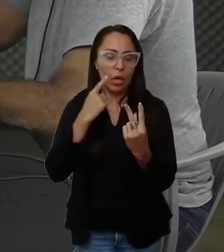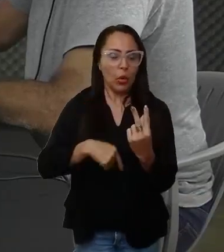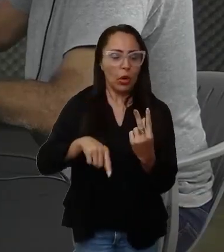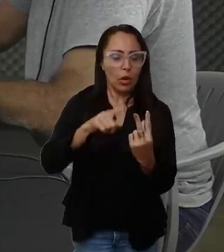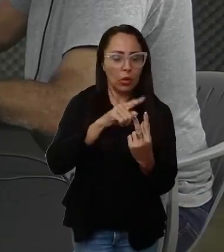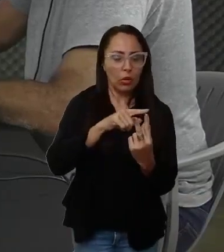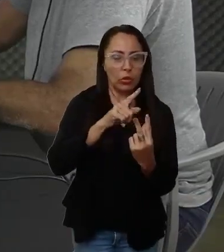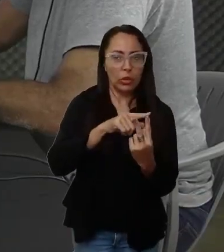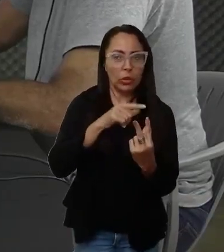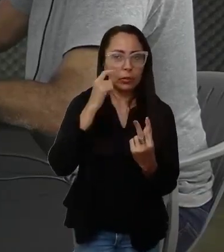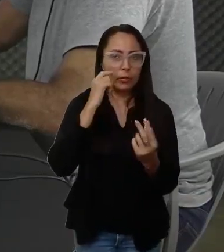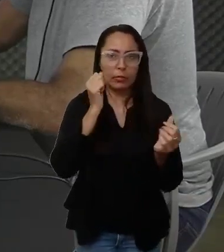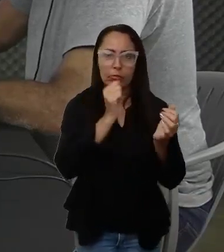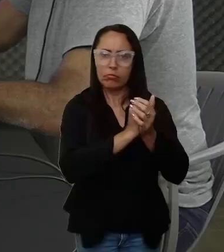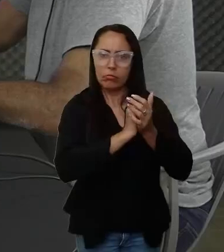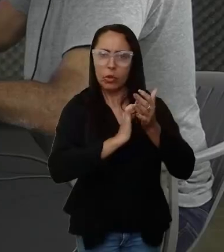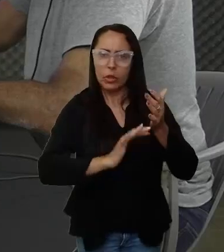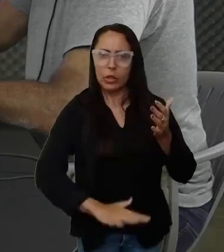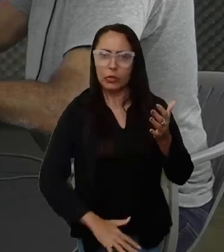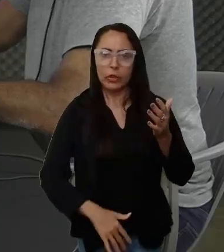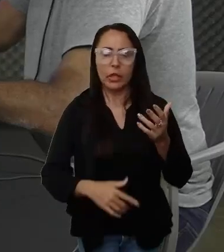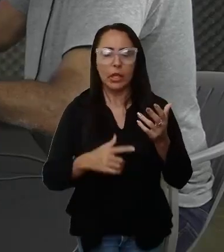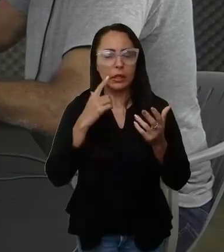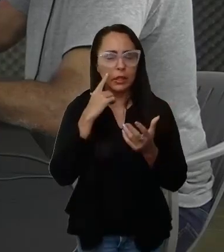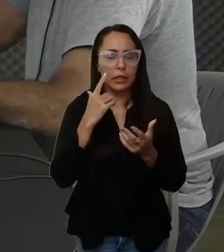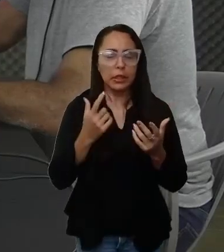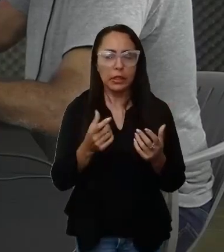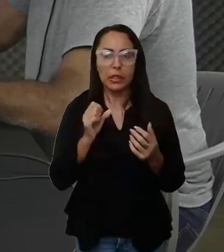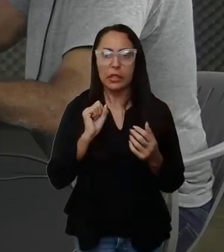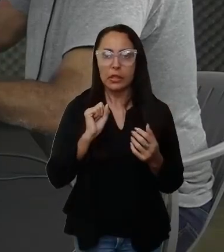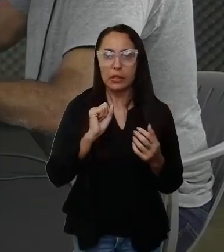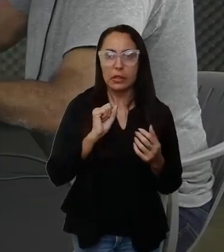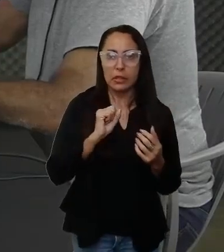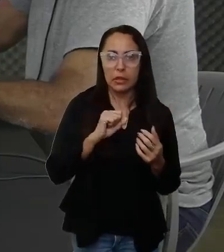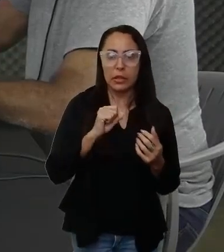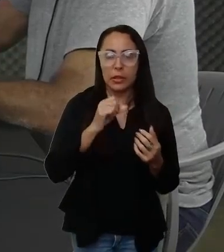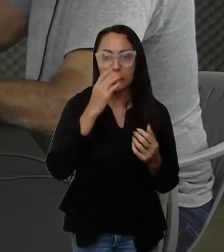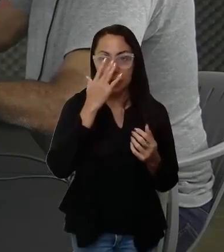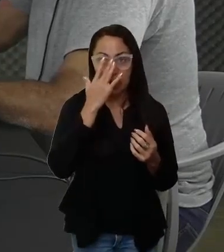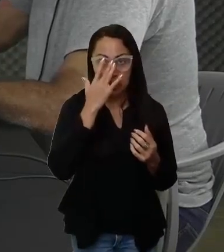uma atividade que vai dar condições de se